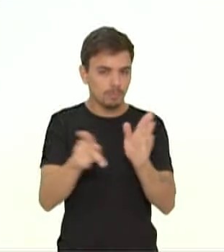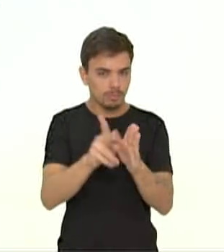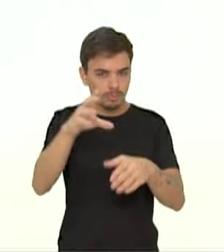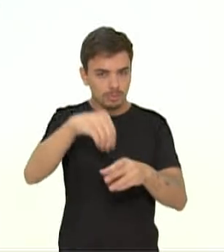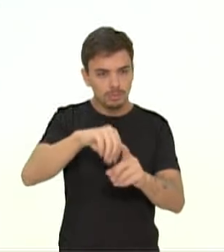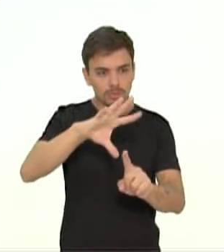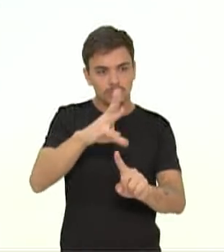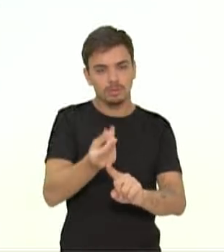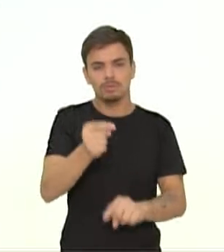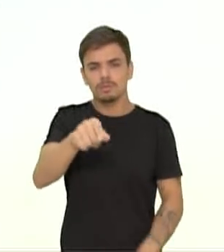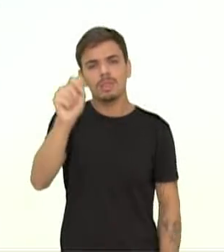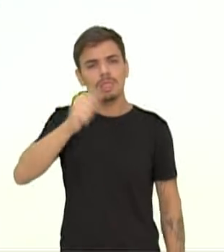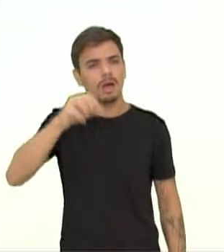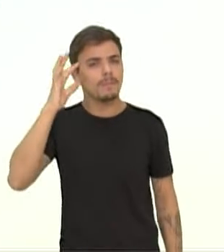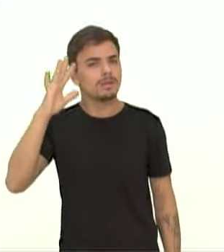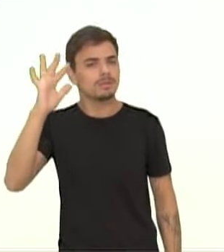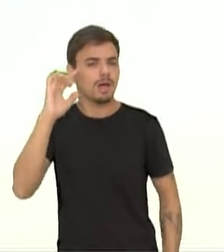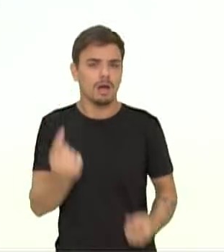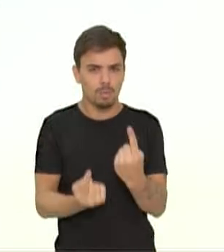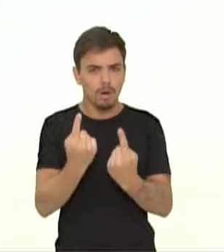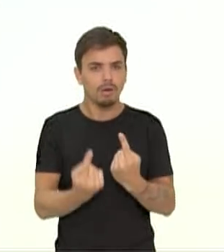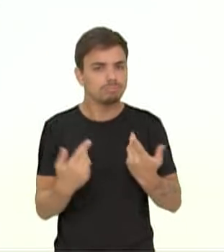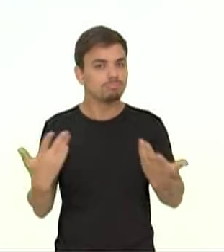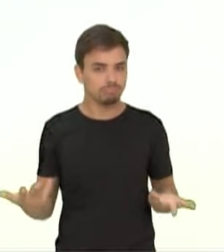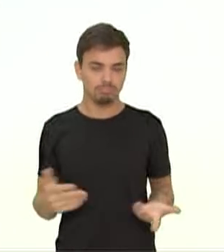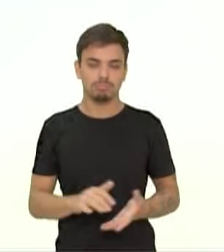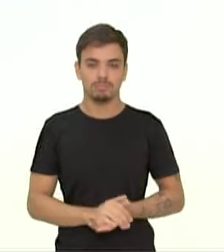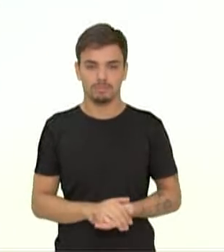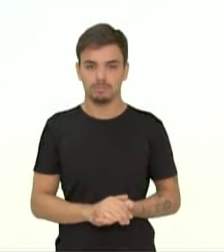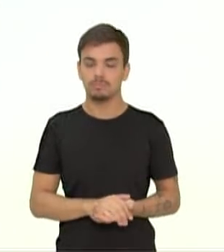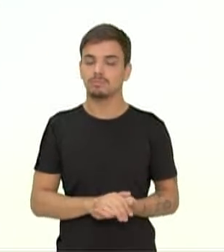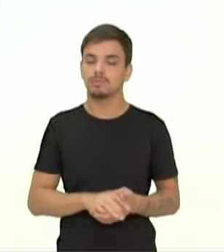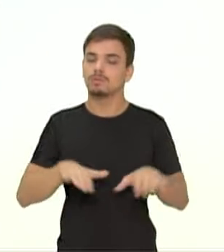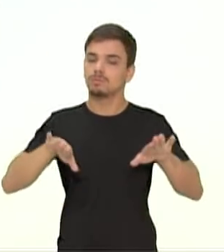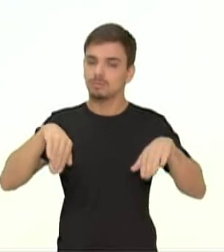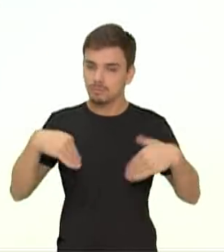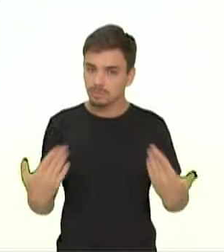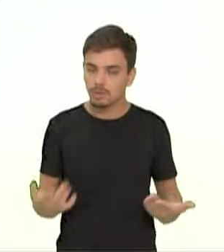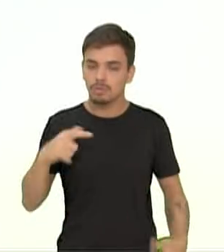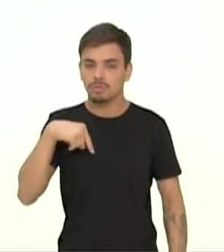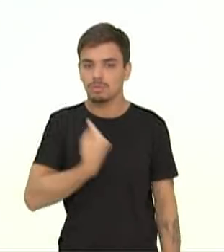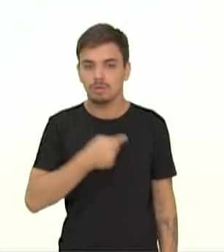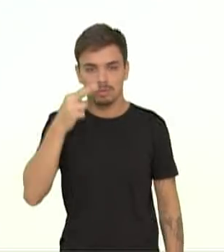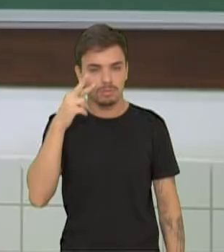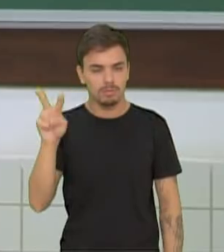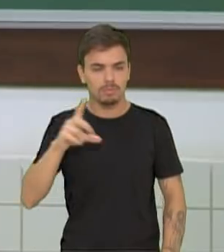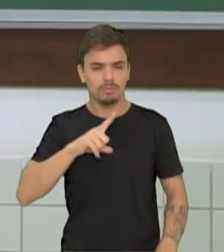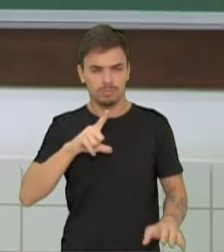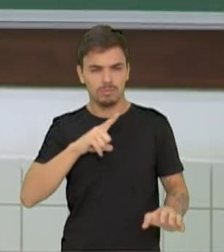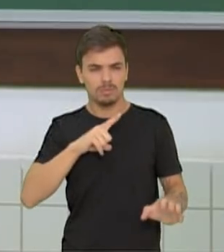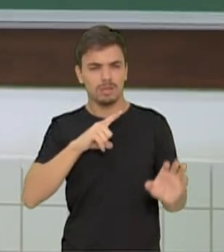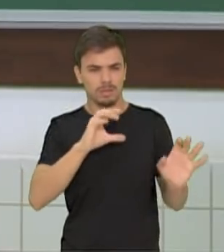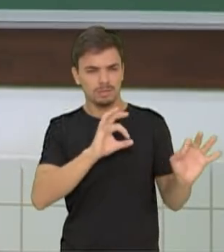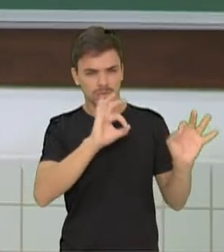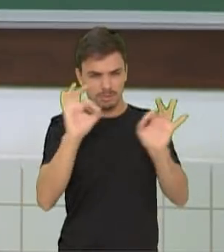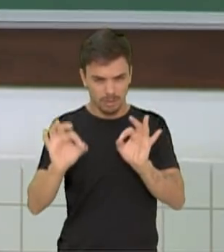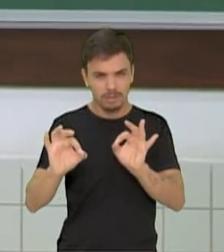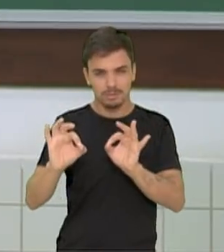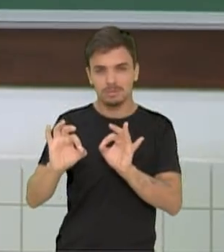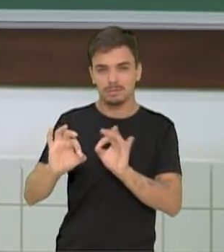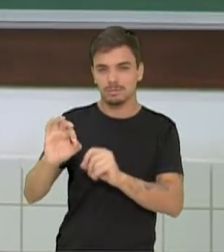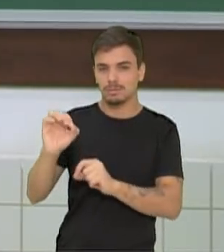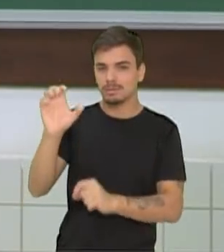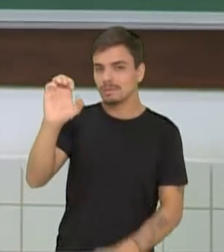Você consegue imaginar quais serão eles? Então a gente até viu, né? A prof trouxe CD, trouxe o disco, né? O